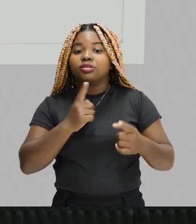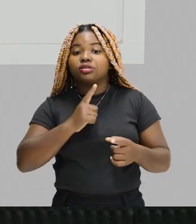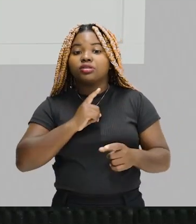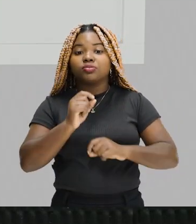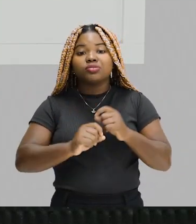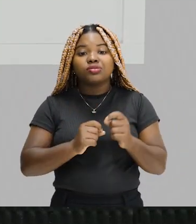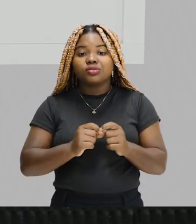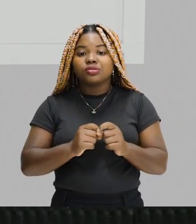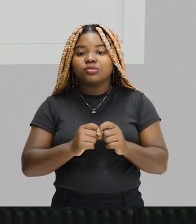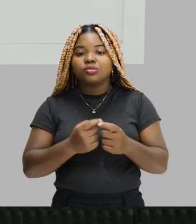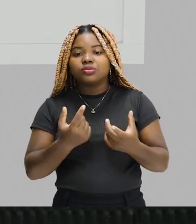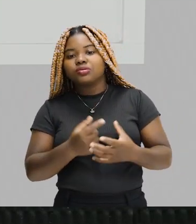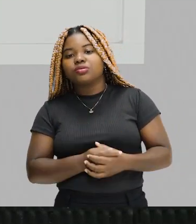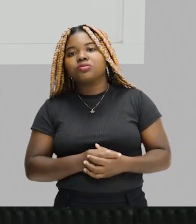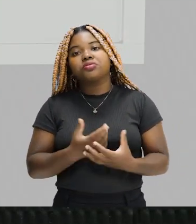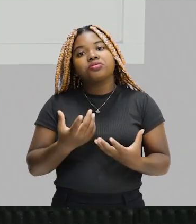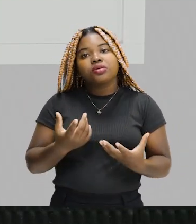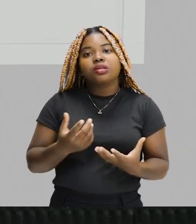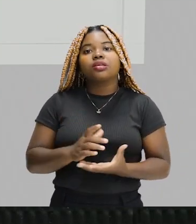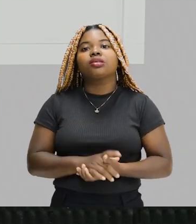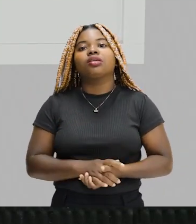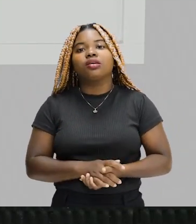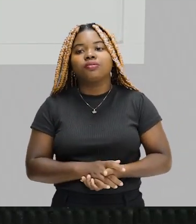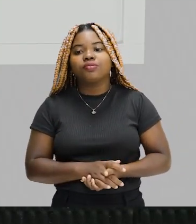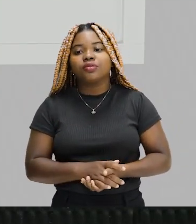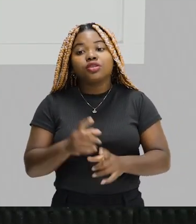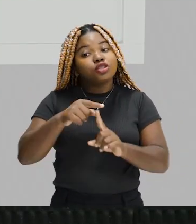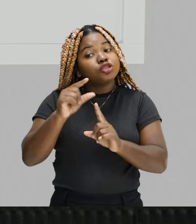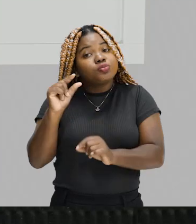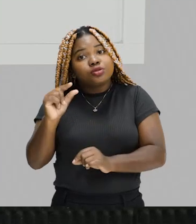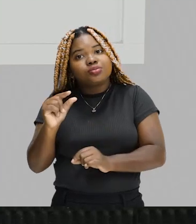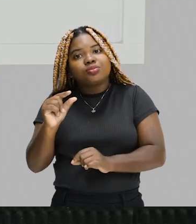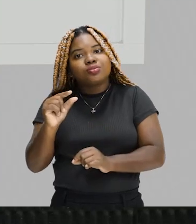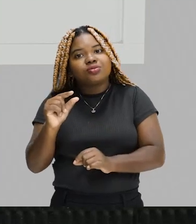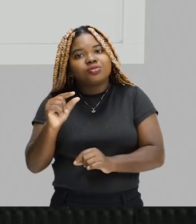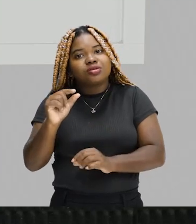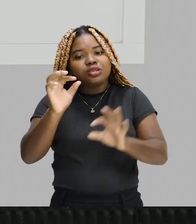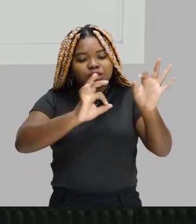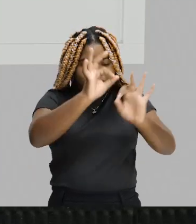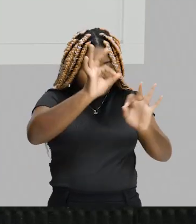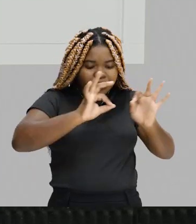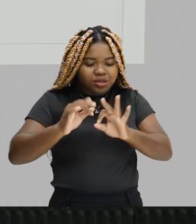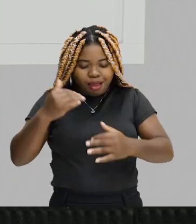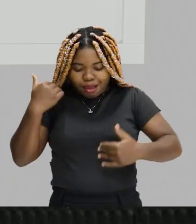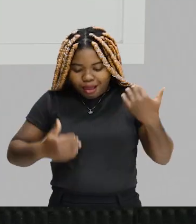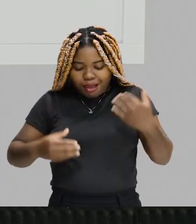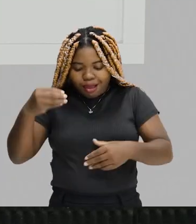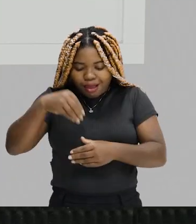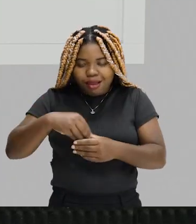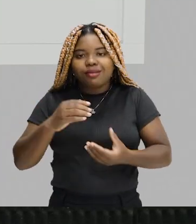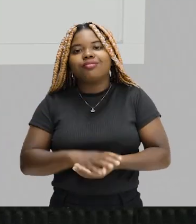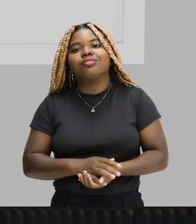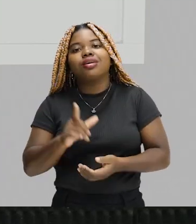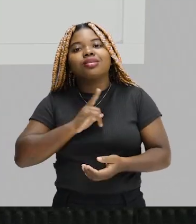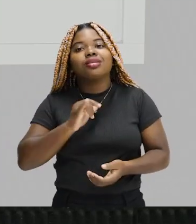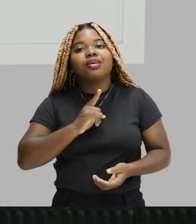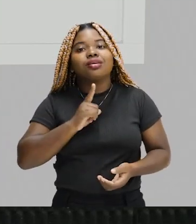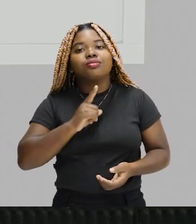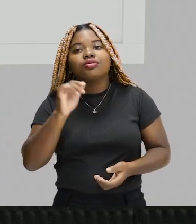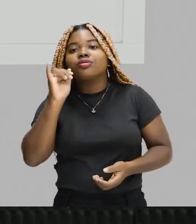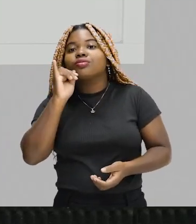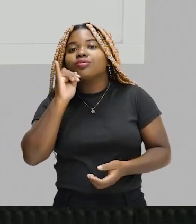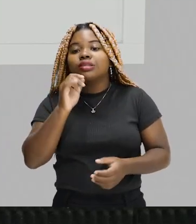coisas menores que vão formando esse corpo humano. Nós chegamos na célula, por exemplo. Acreditava-se que a célula era a parte mais